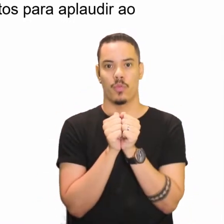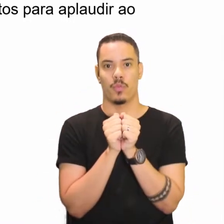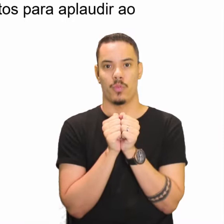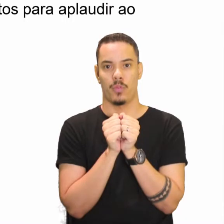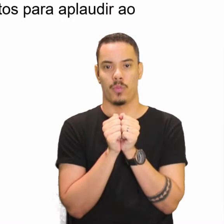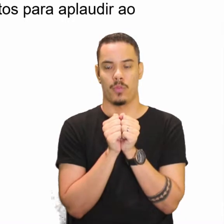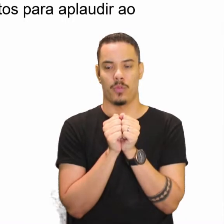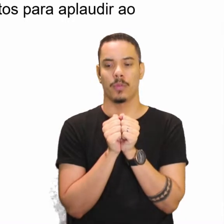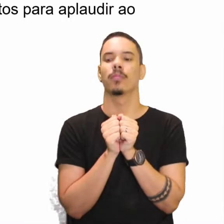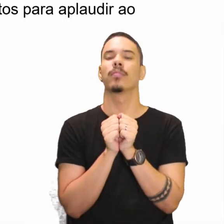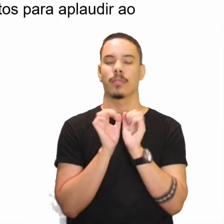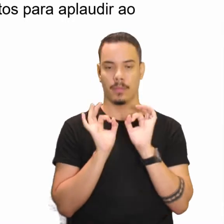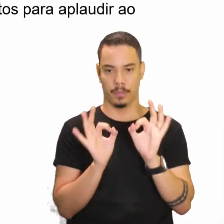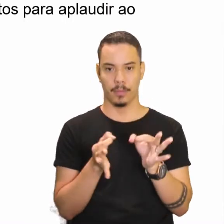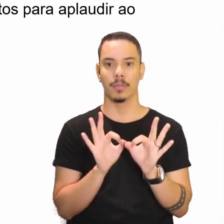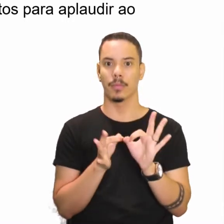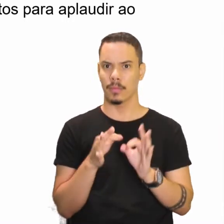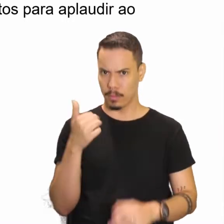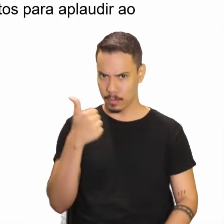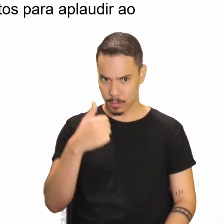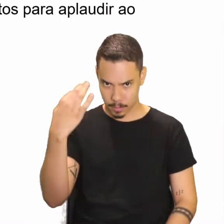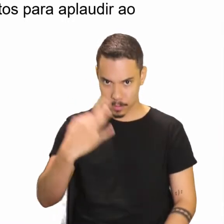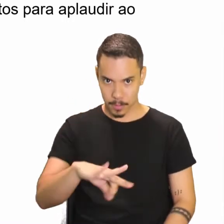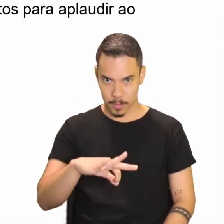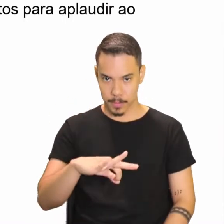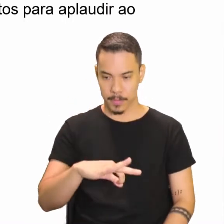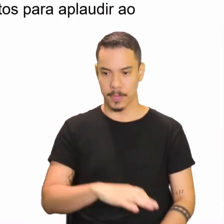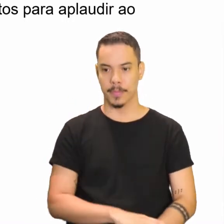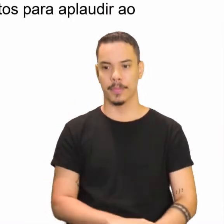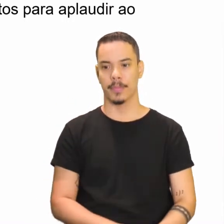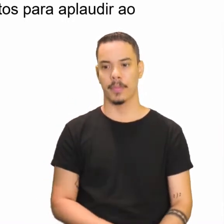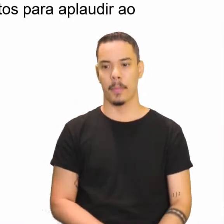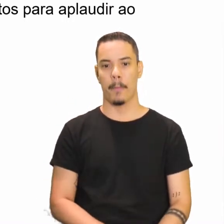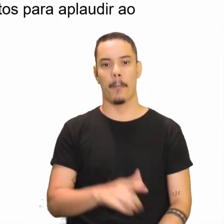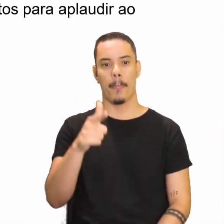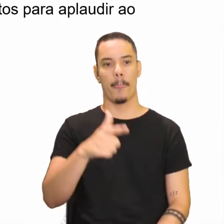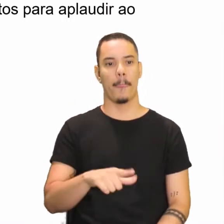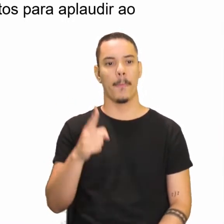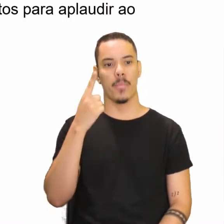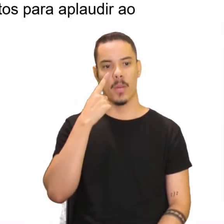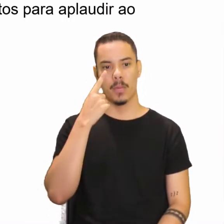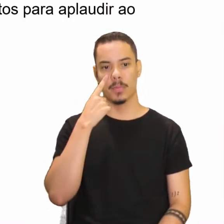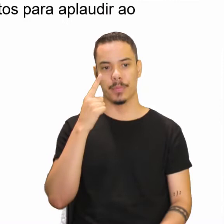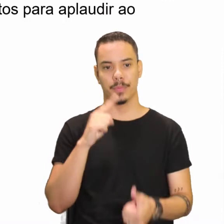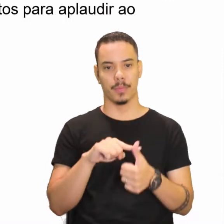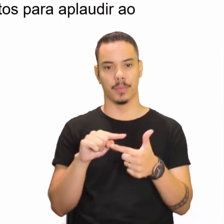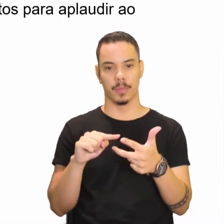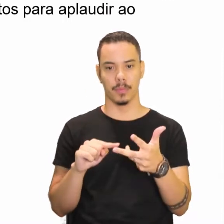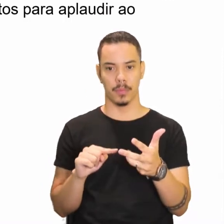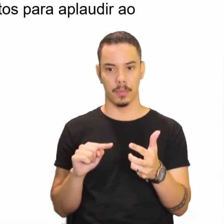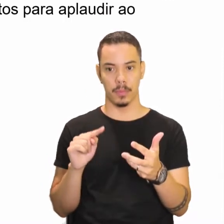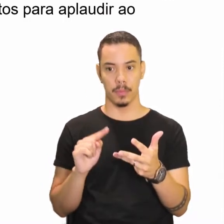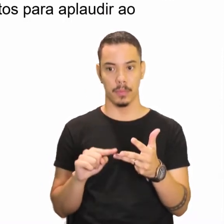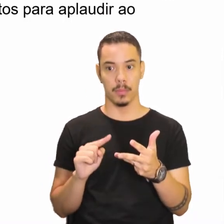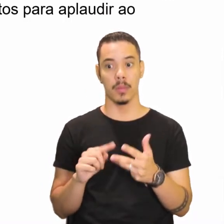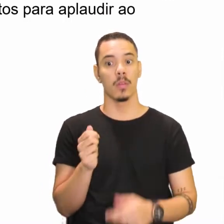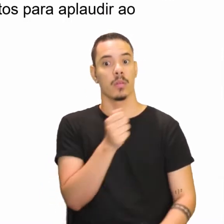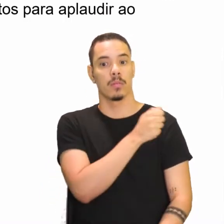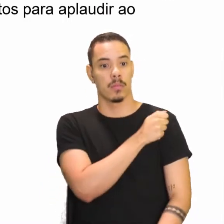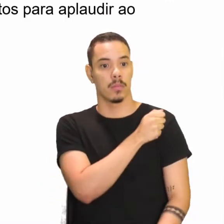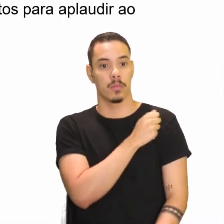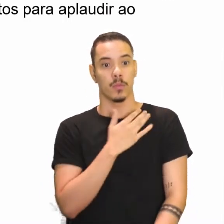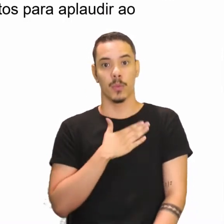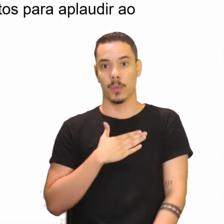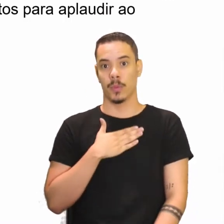junto. Muito bem. Estão acertando? Vamos lá, mais uma aqui comigo. Os alunos gostaram